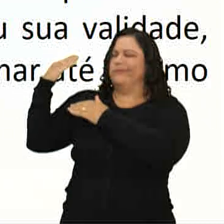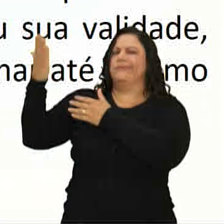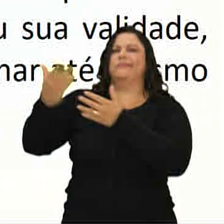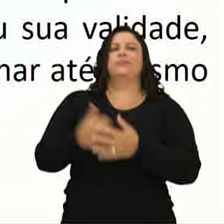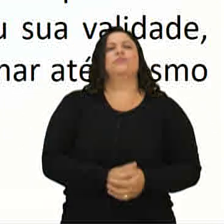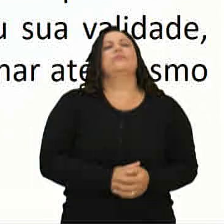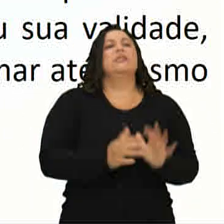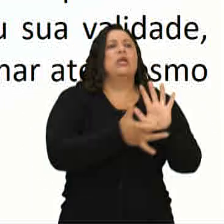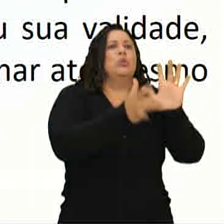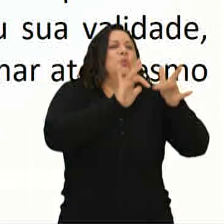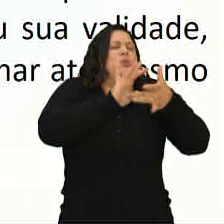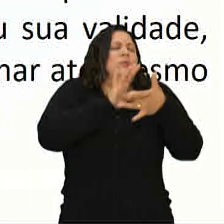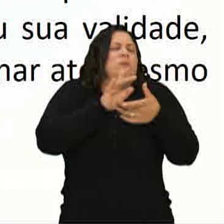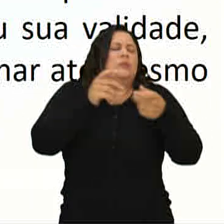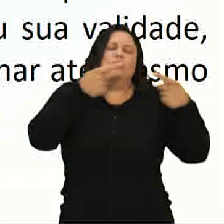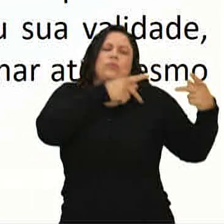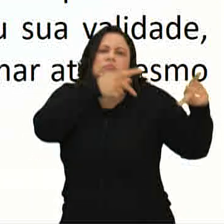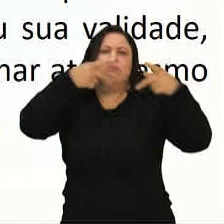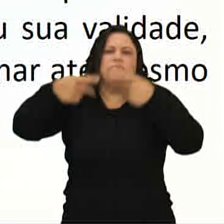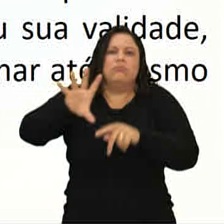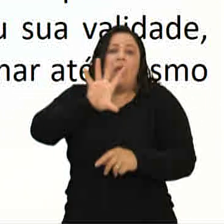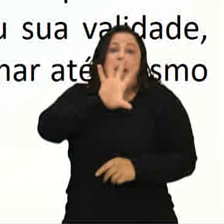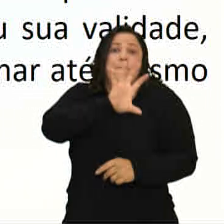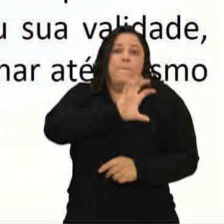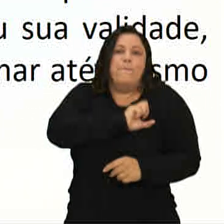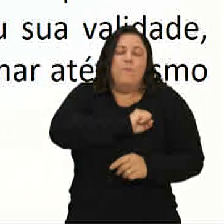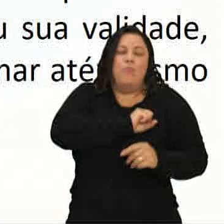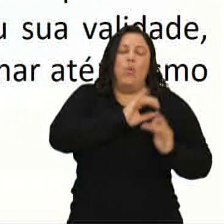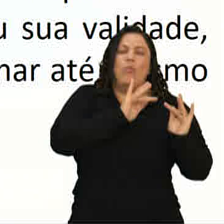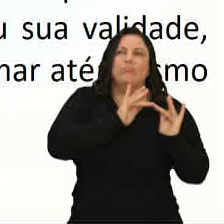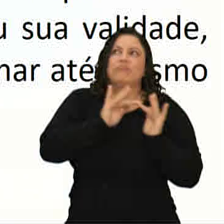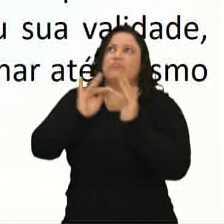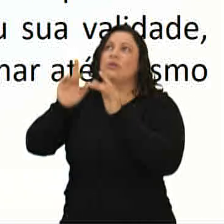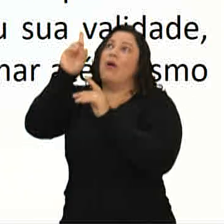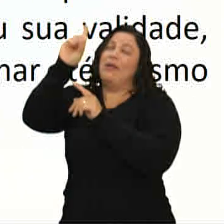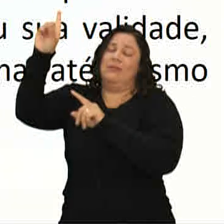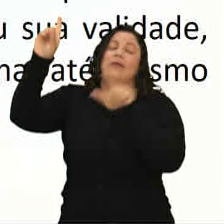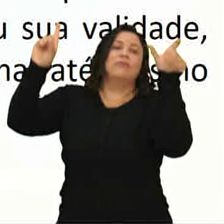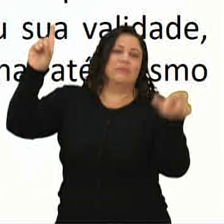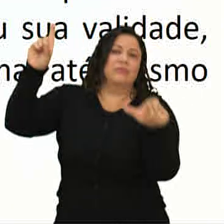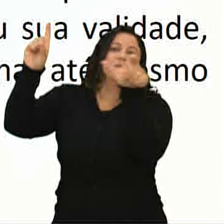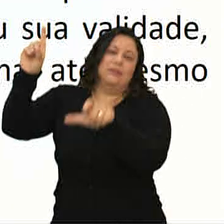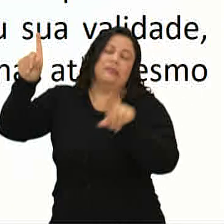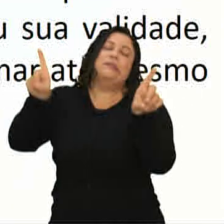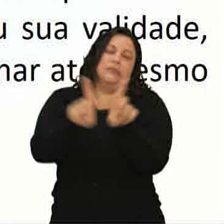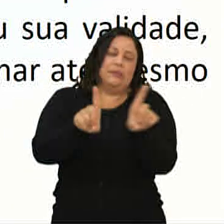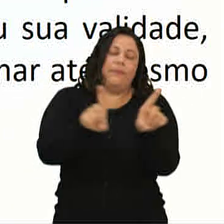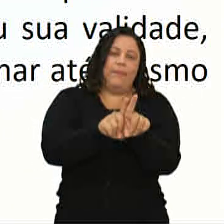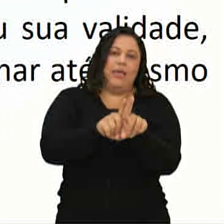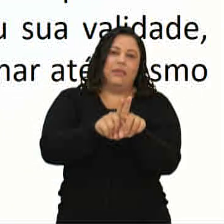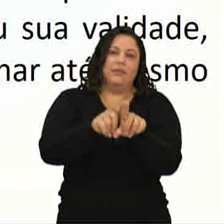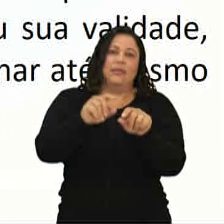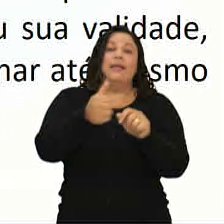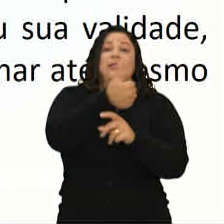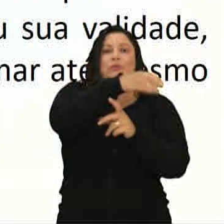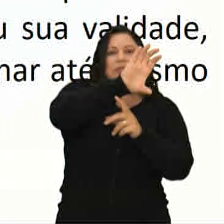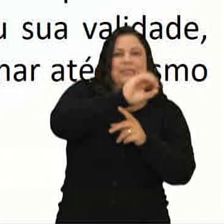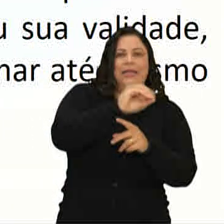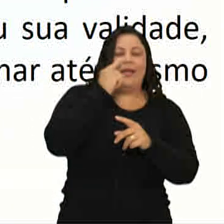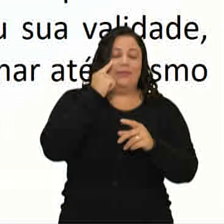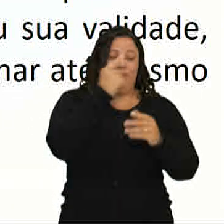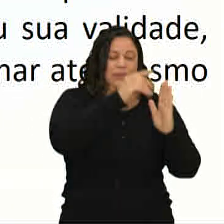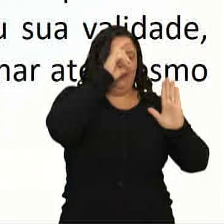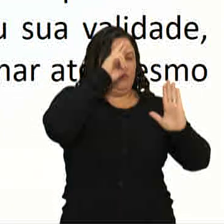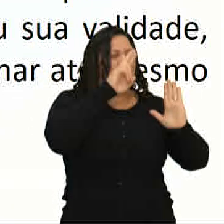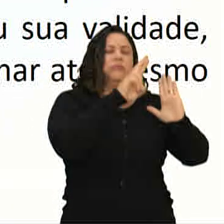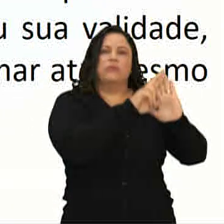a Deus e ao próximo. Isso não significa que deixou de lado os 10 mandamentos. Pelo contrário, ampliou sua validade,